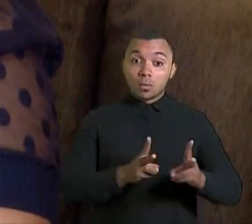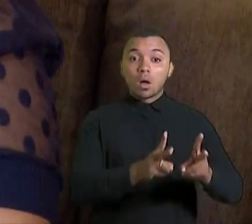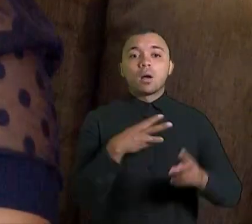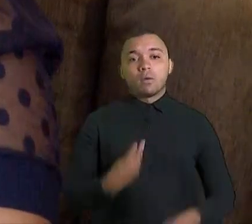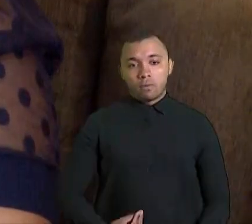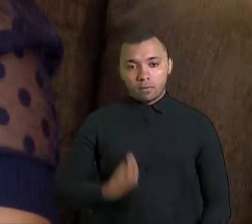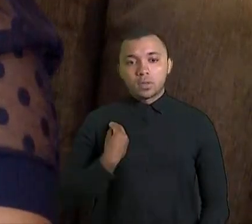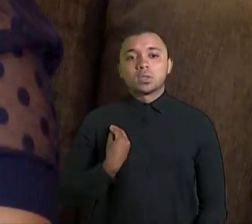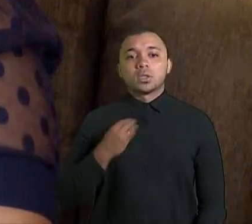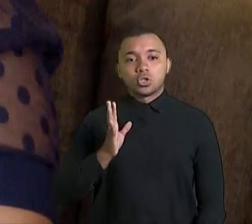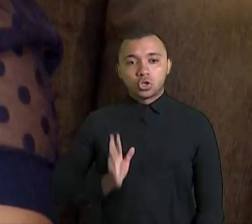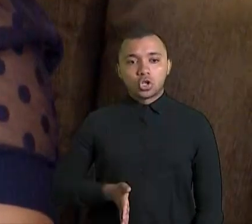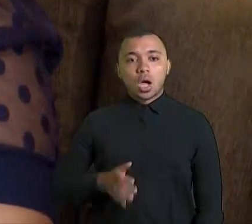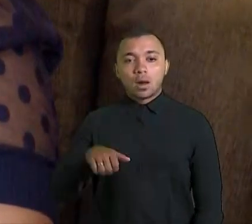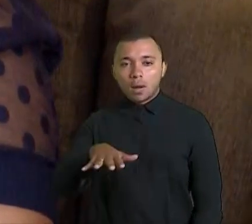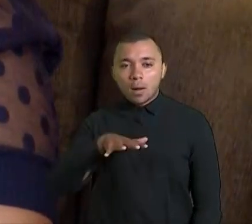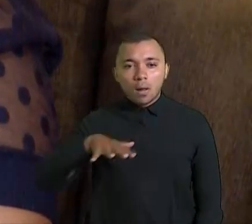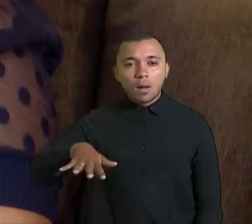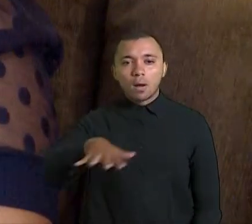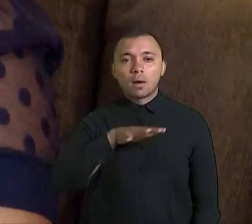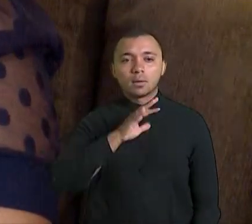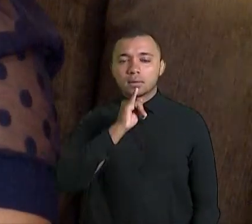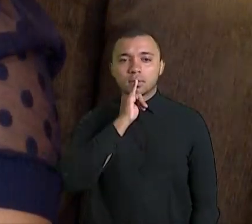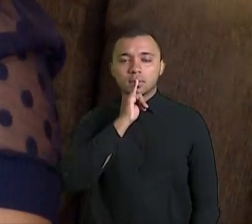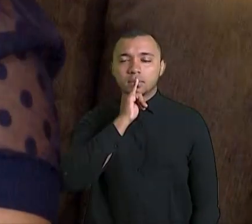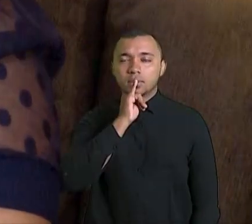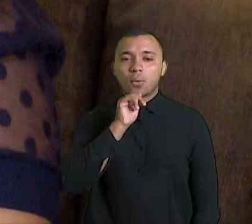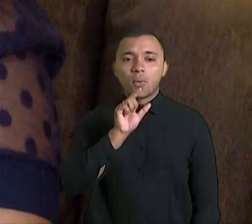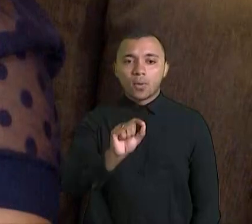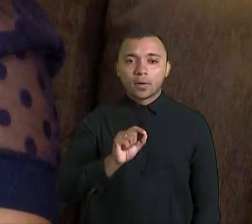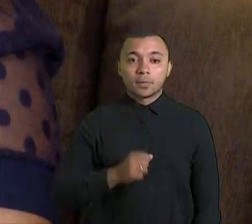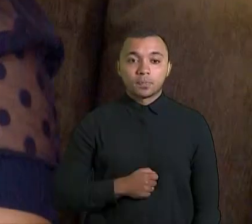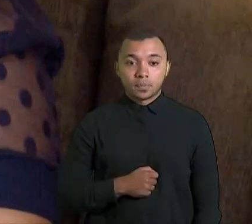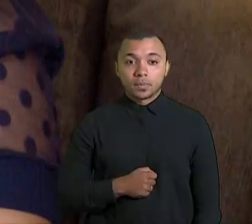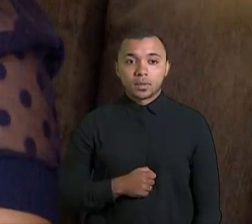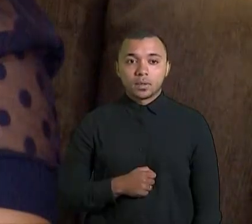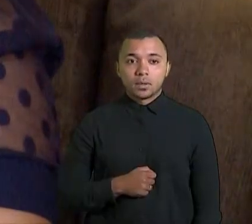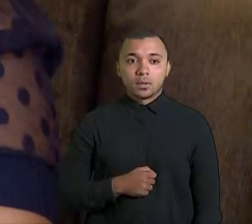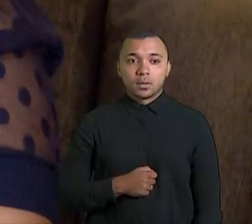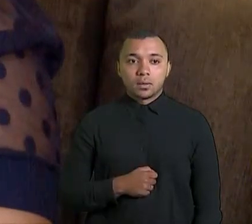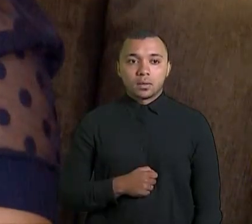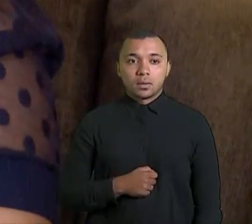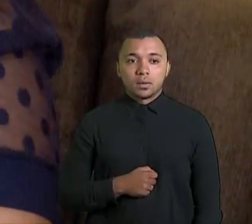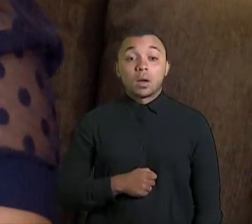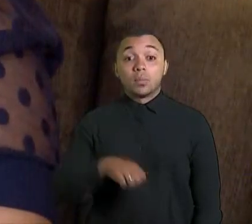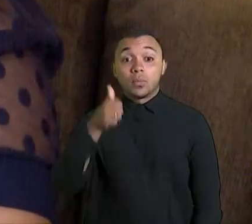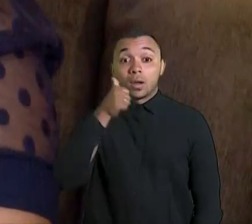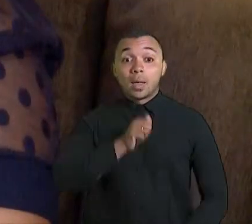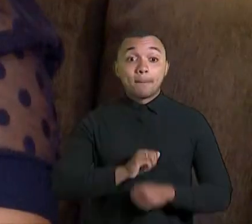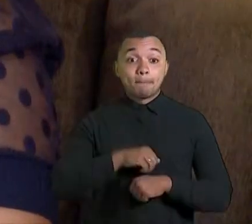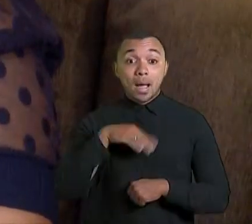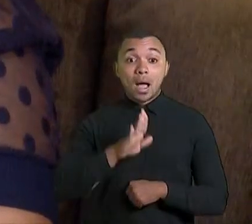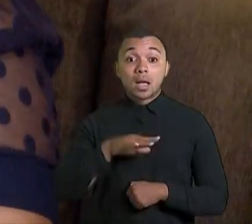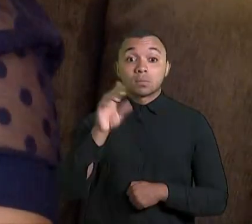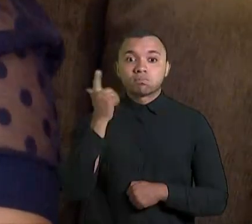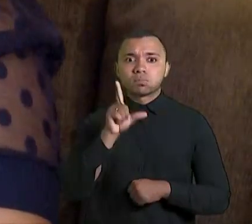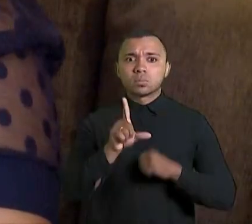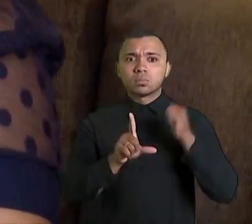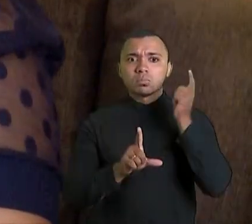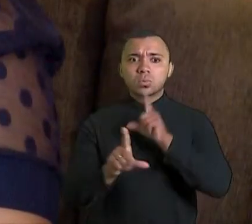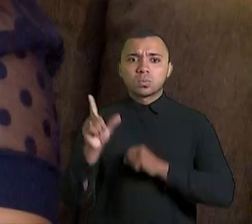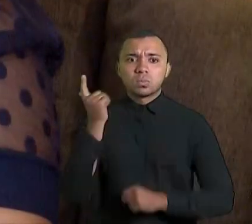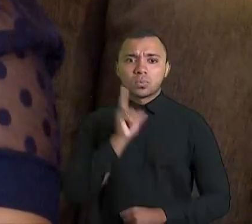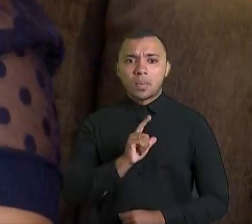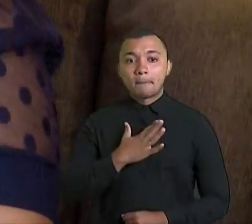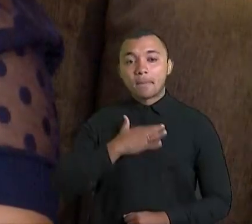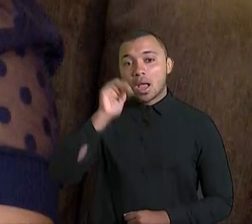seu espaço de animação, no sentido de que a mulher, ela tem conquistado e vai conquistar ainda mais. Mas eu